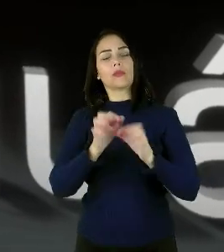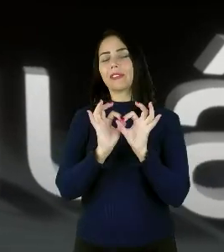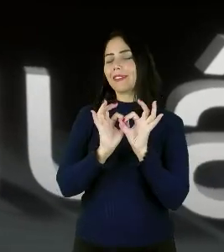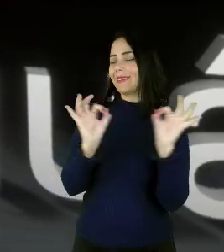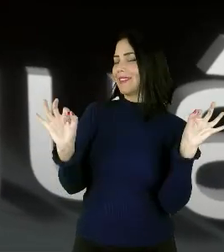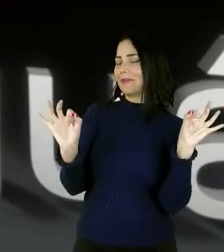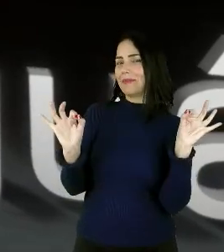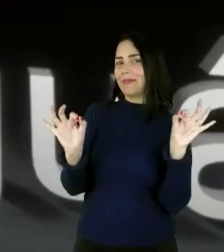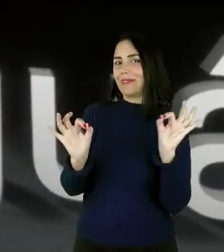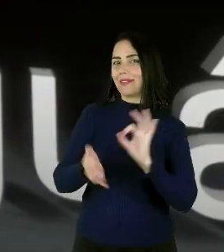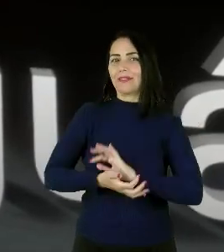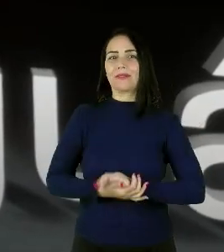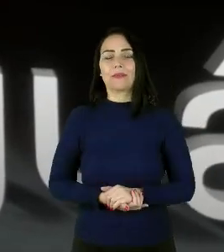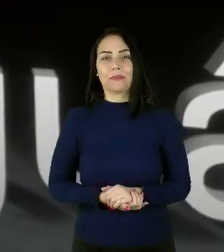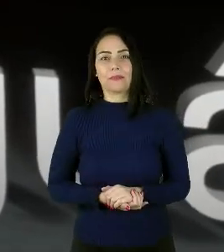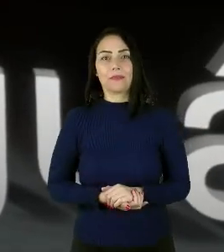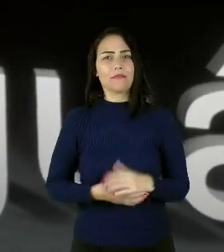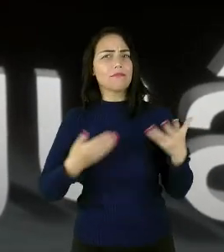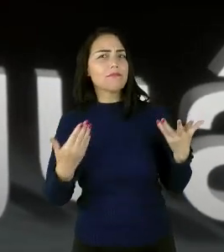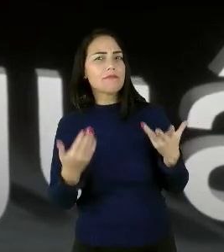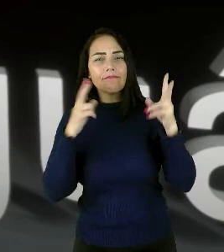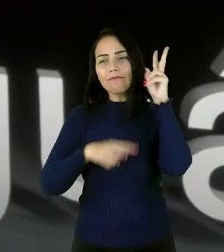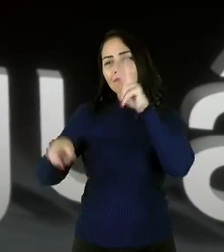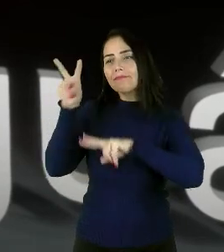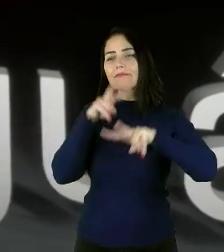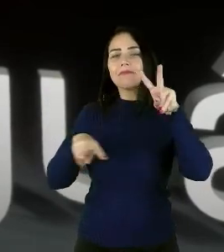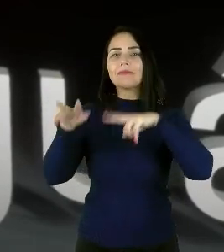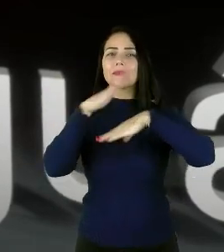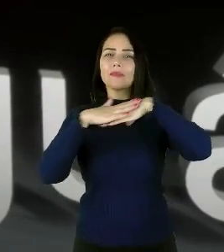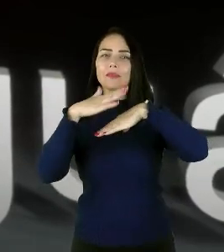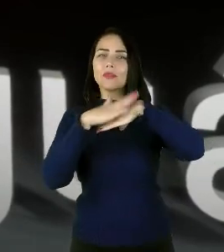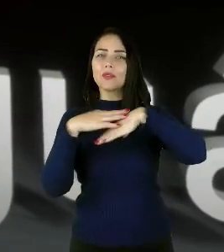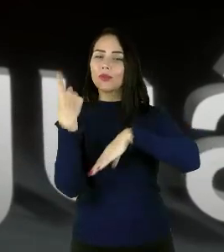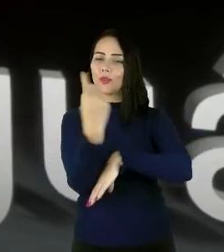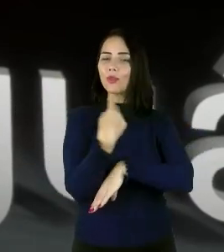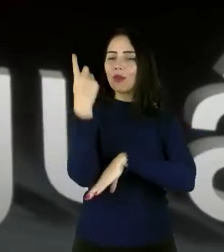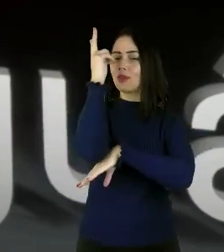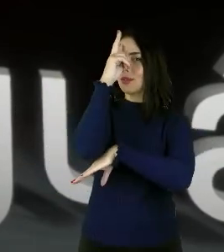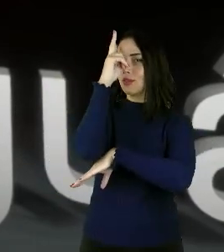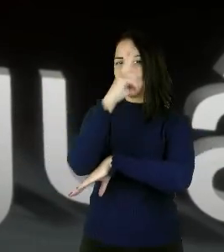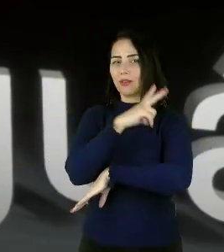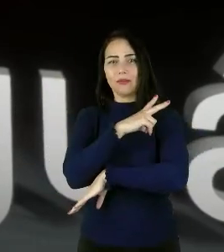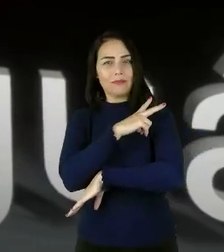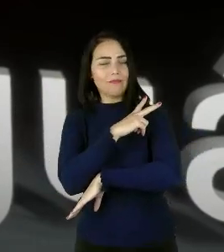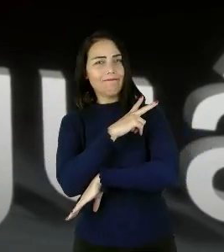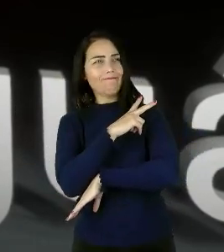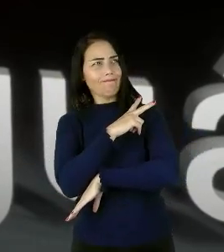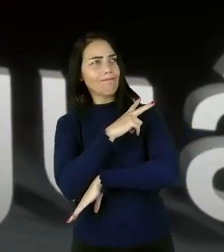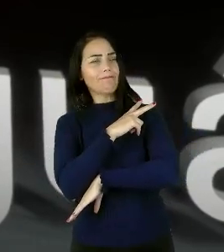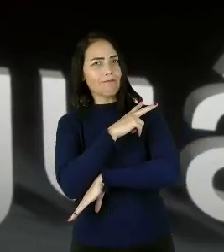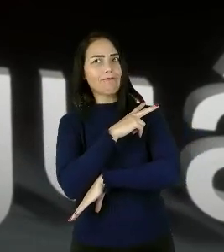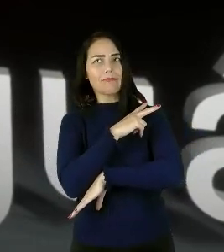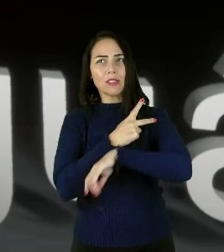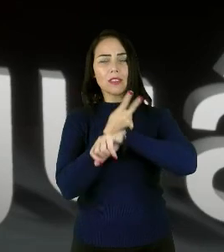mais simples que seja olhamos com carinho a nossa história pessoal e